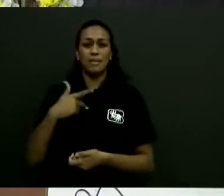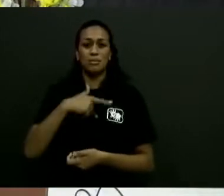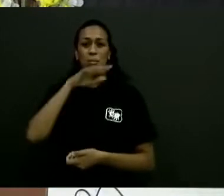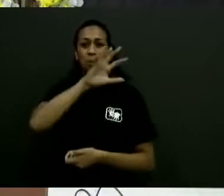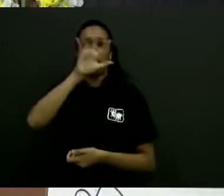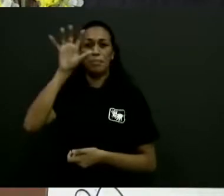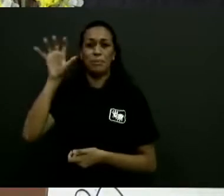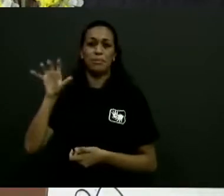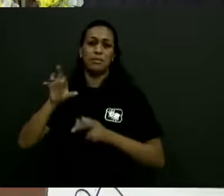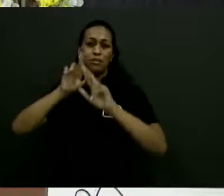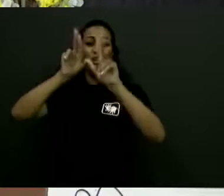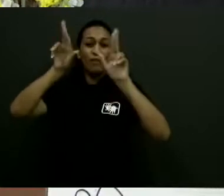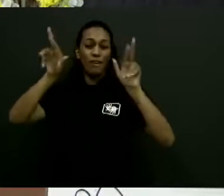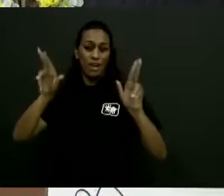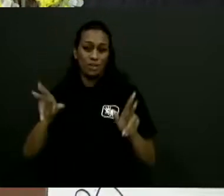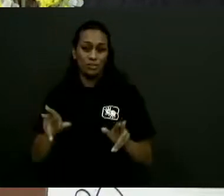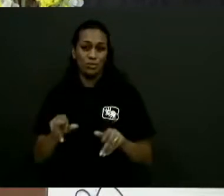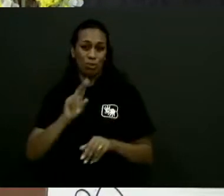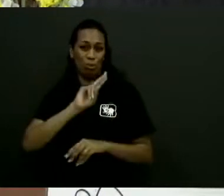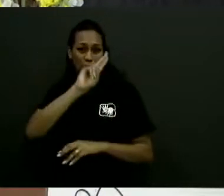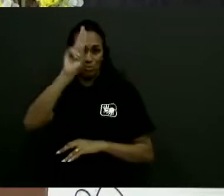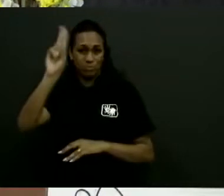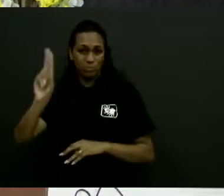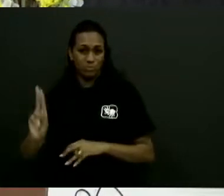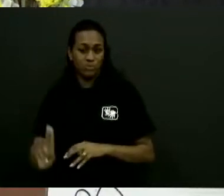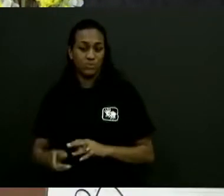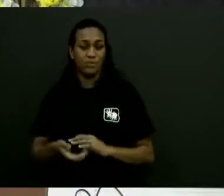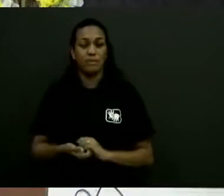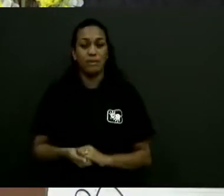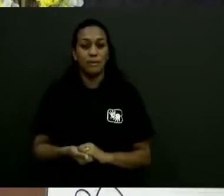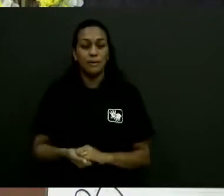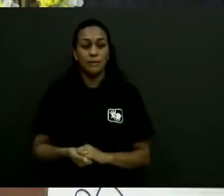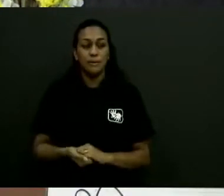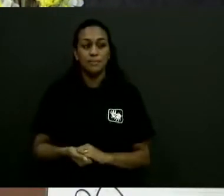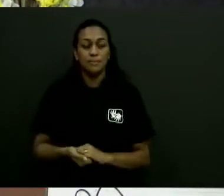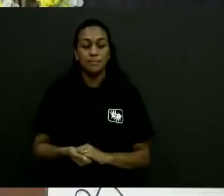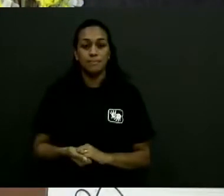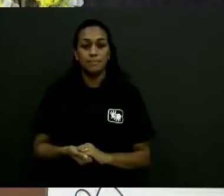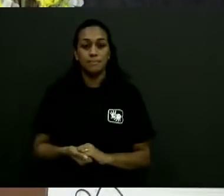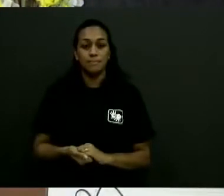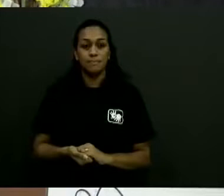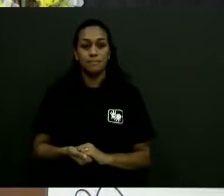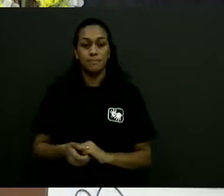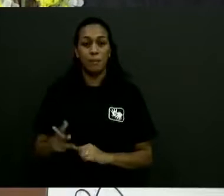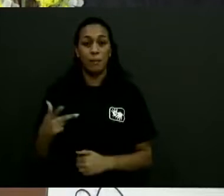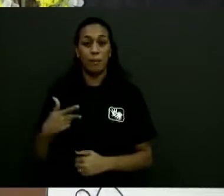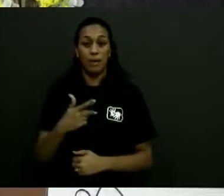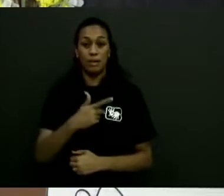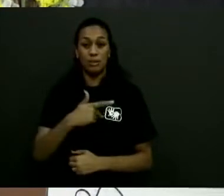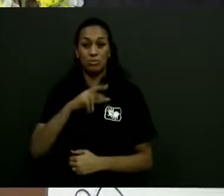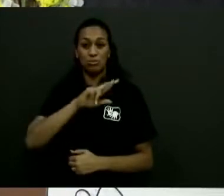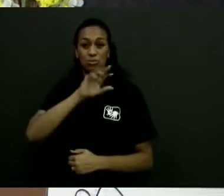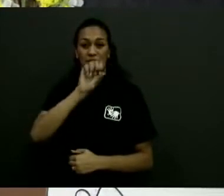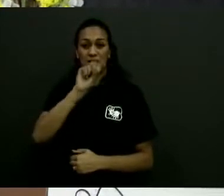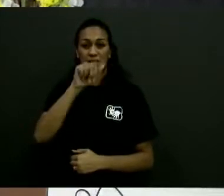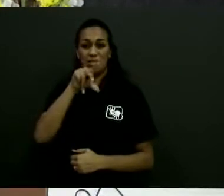pastora Gislene, pastor, cadê o pastor? Pastor Sandro.